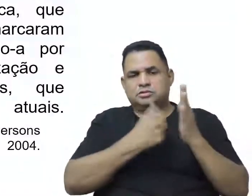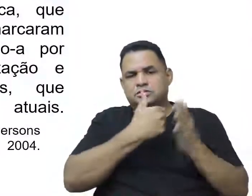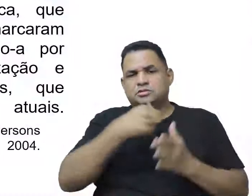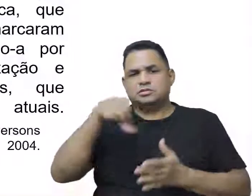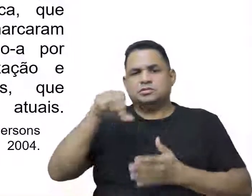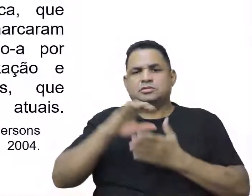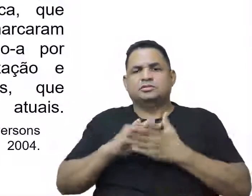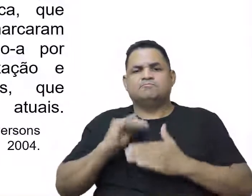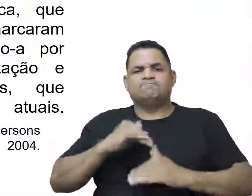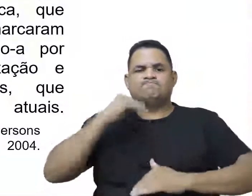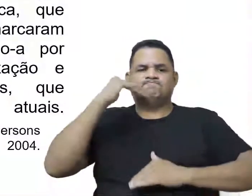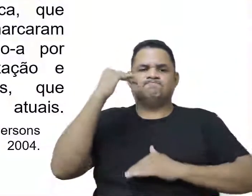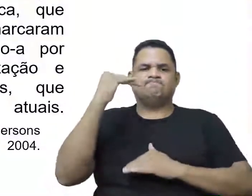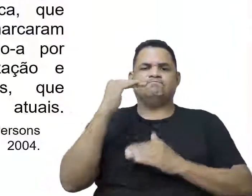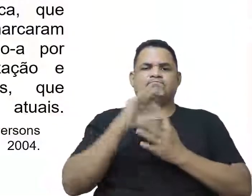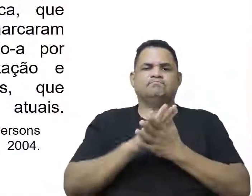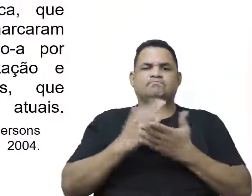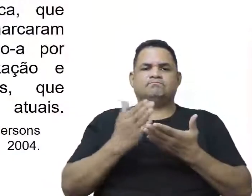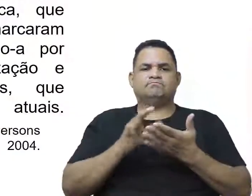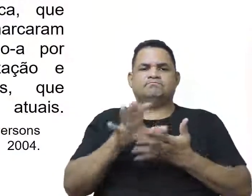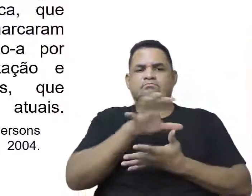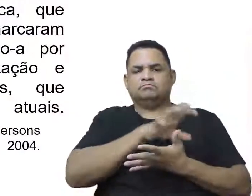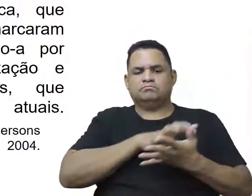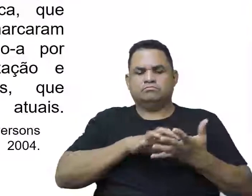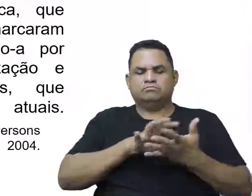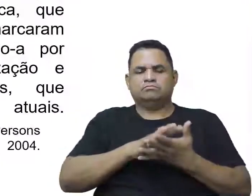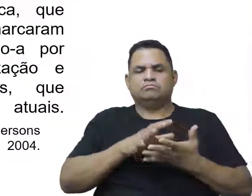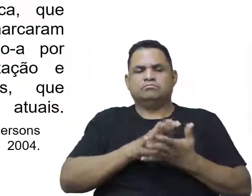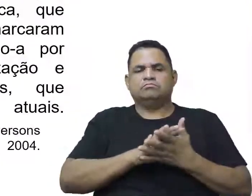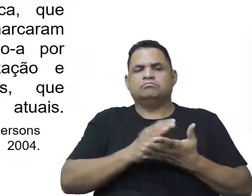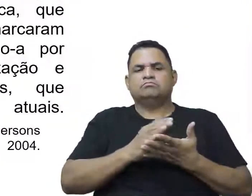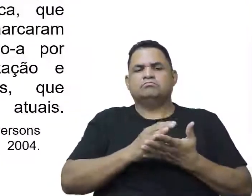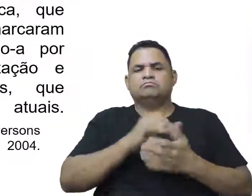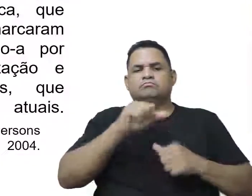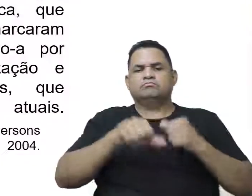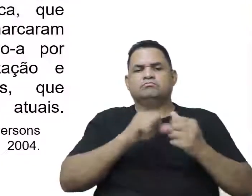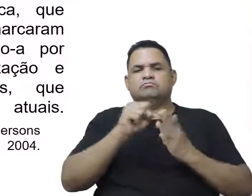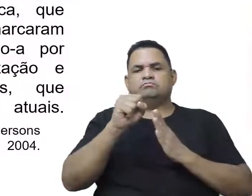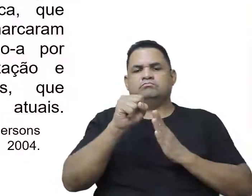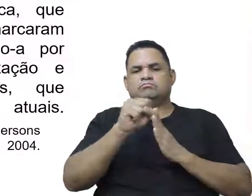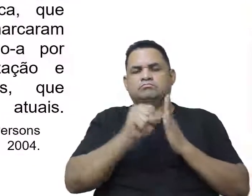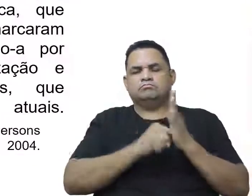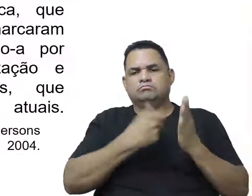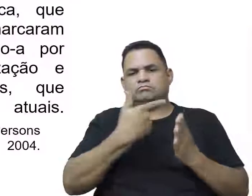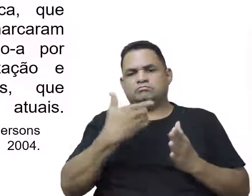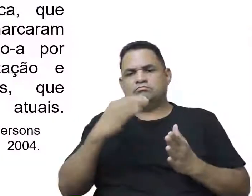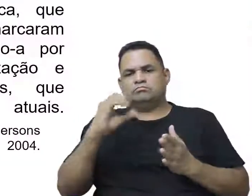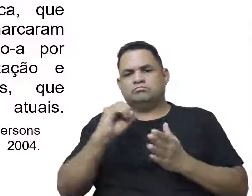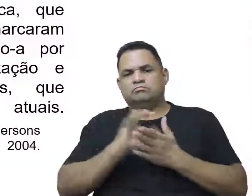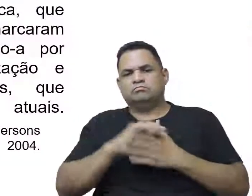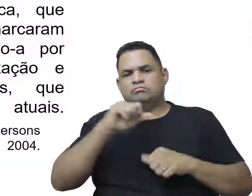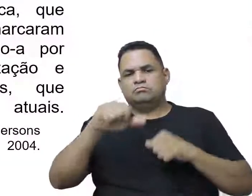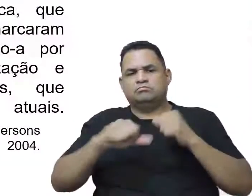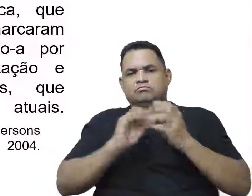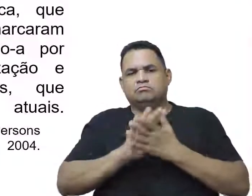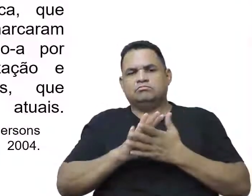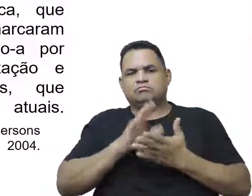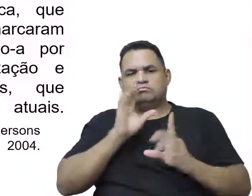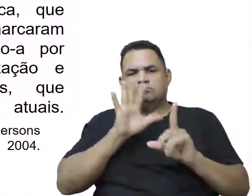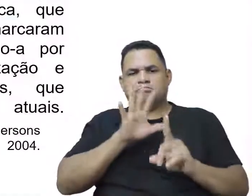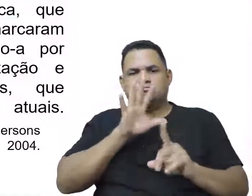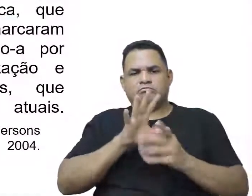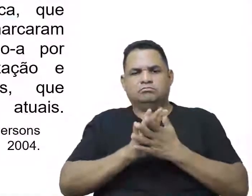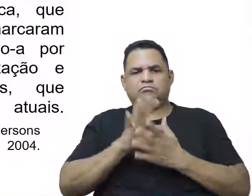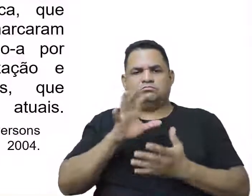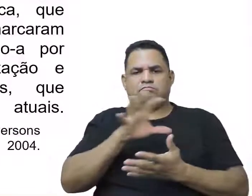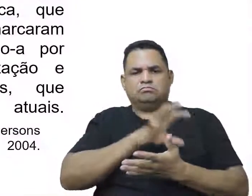foram superadas pelas grandes transformações do século XX. As mudanças provocadas pela revolução